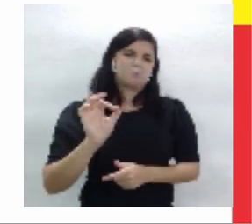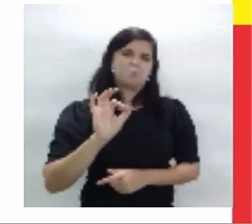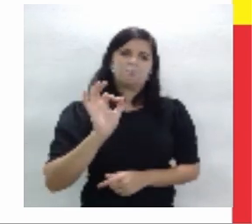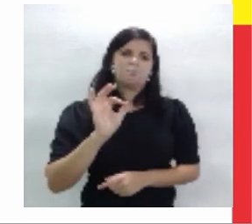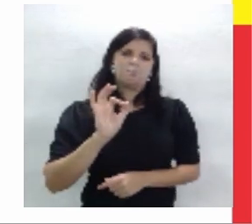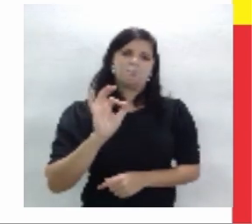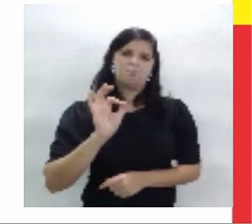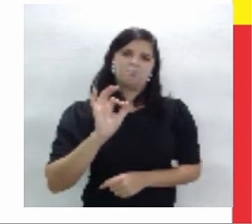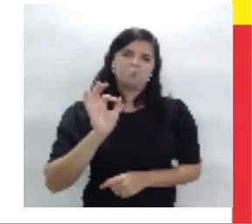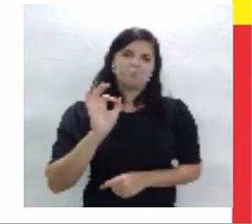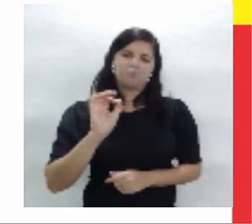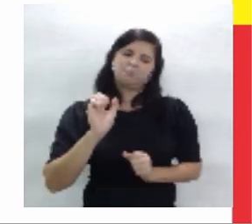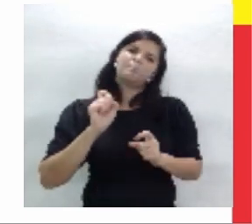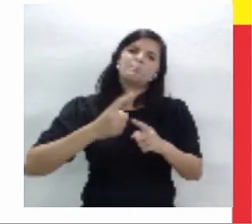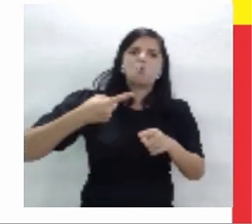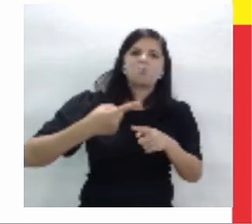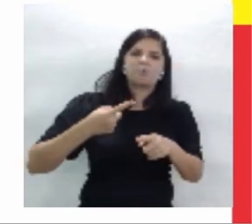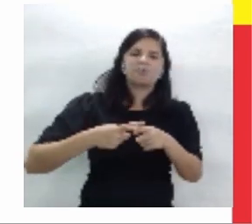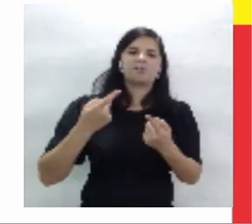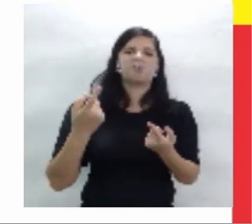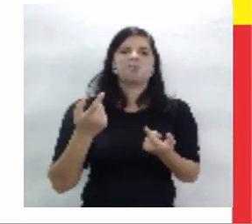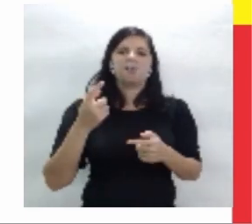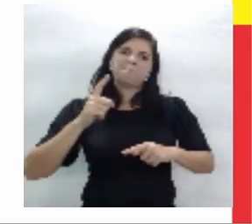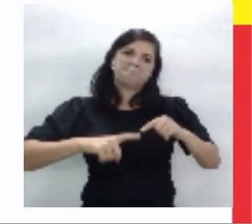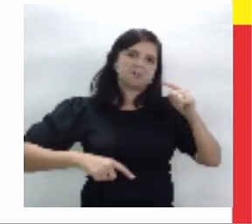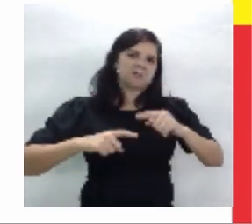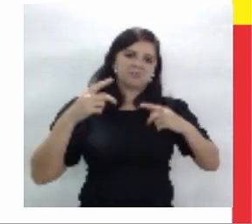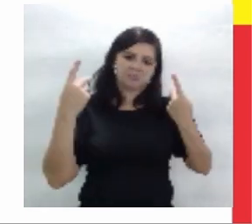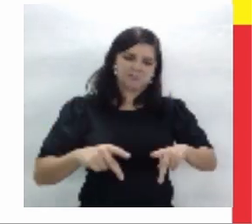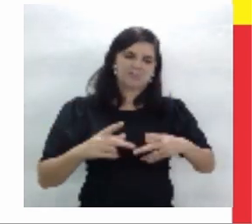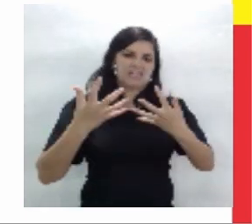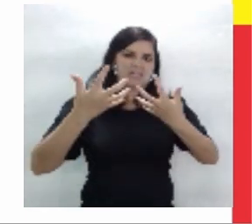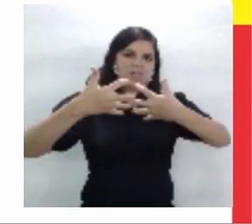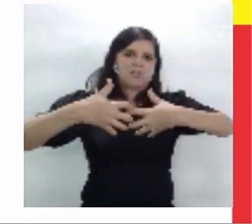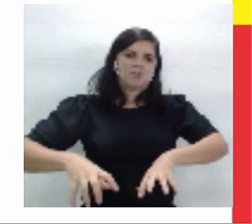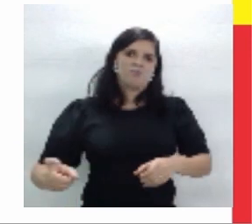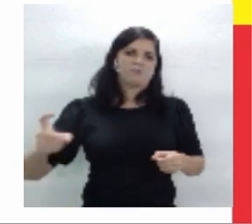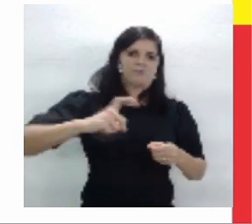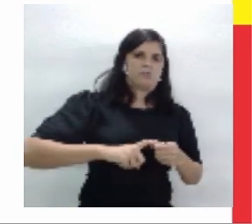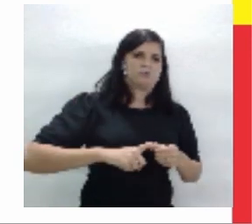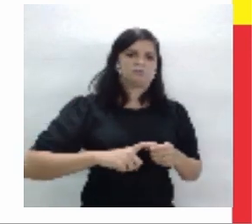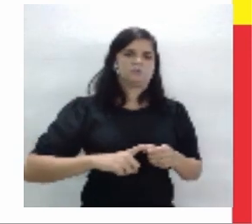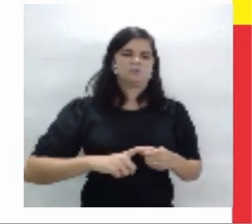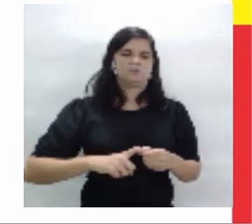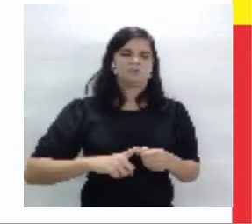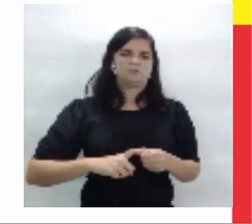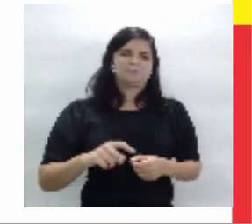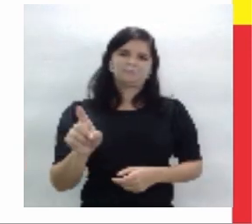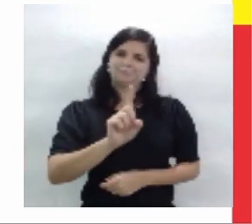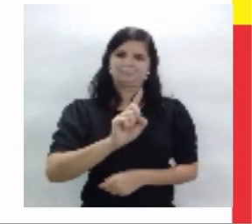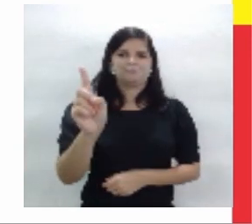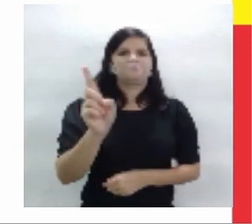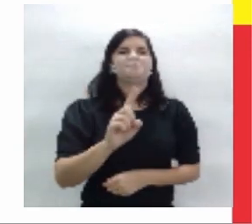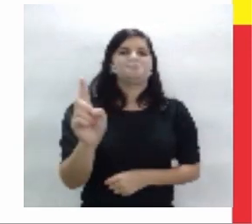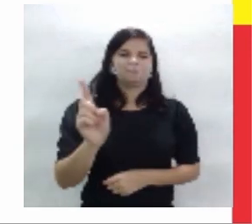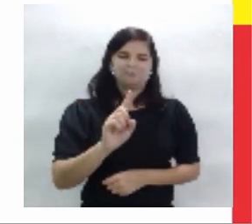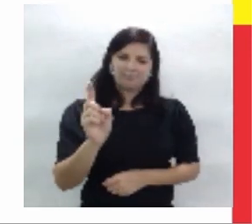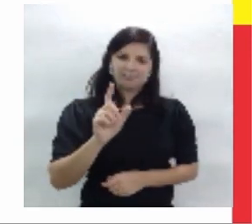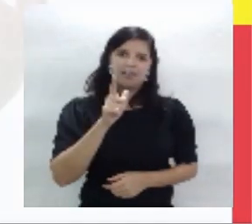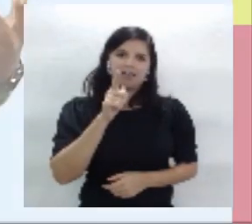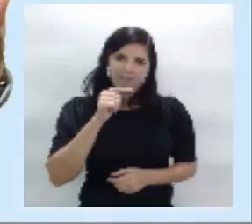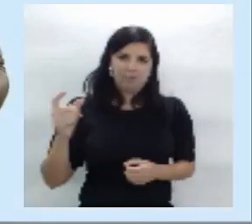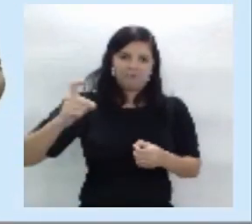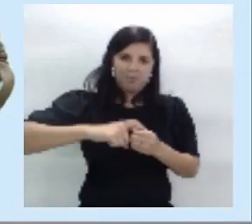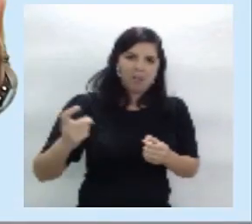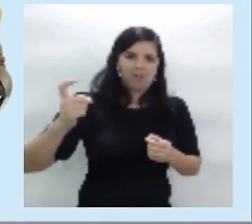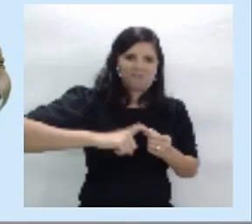vista que isso se trata de um recurso natural renovável. Gente, a gente sabe que a água ela não é um